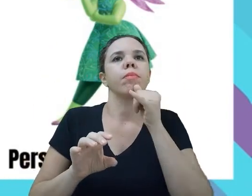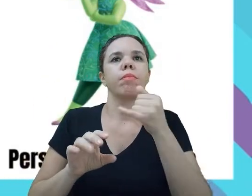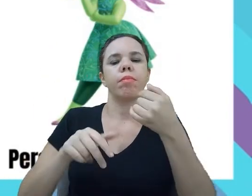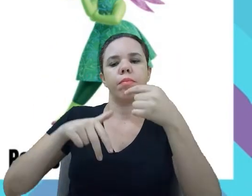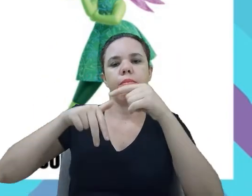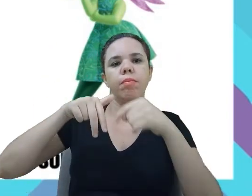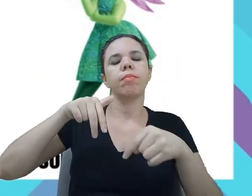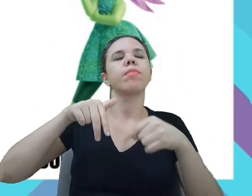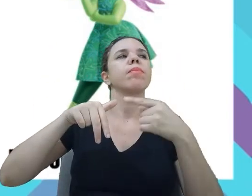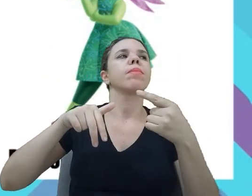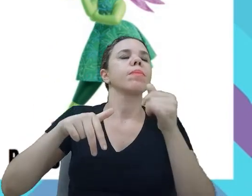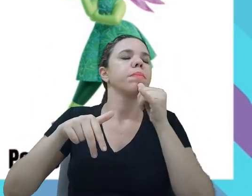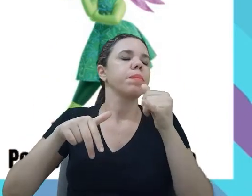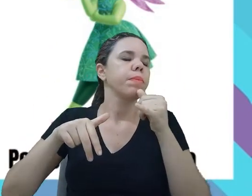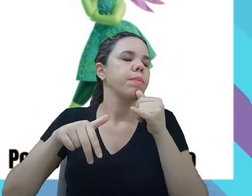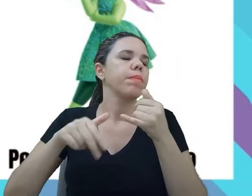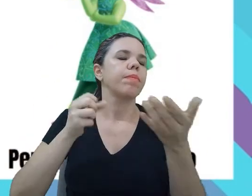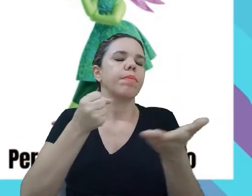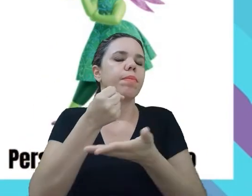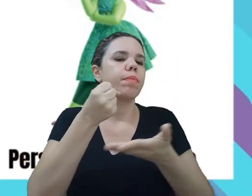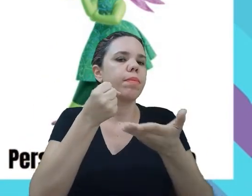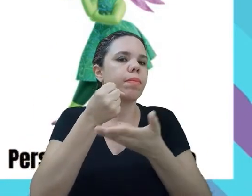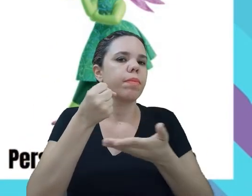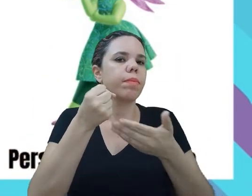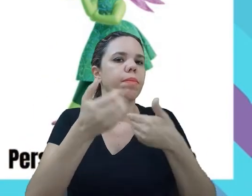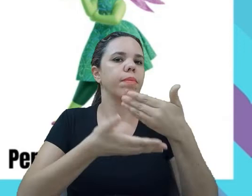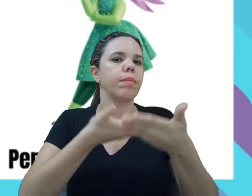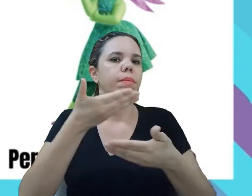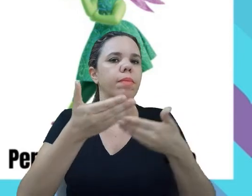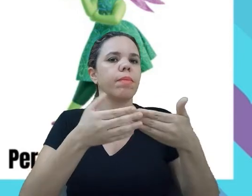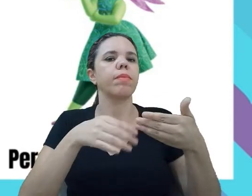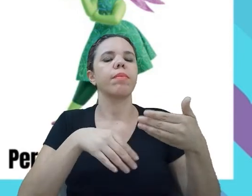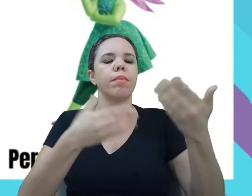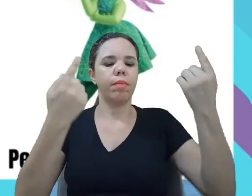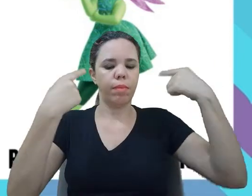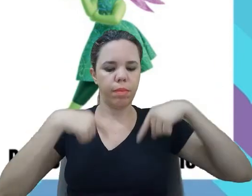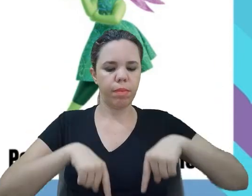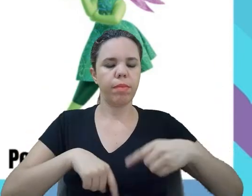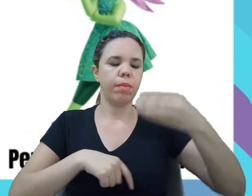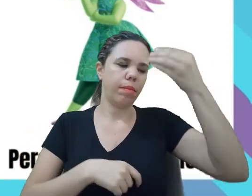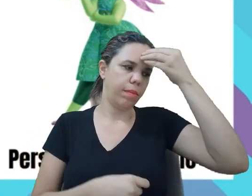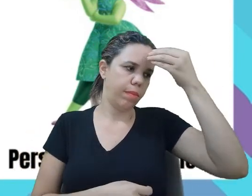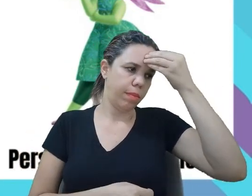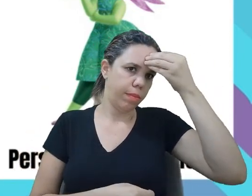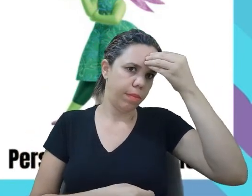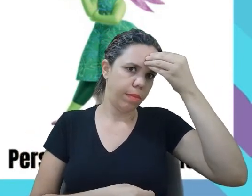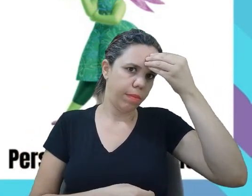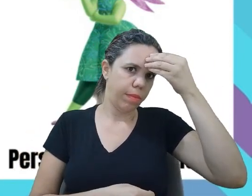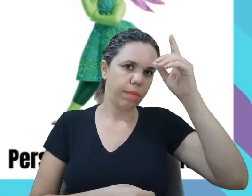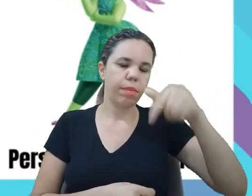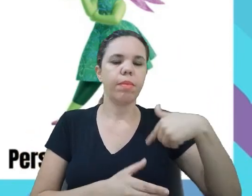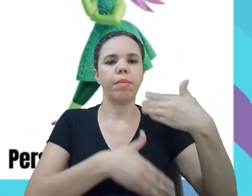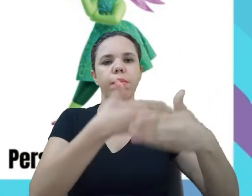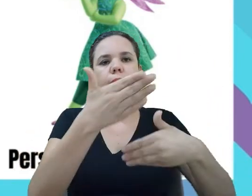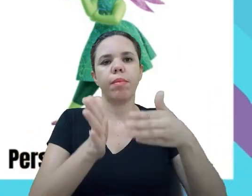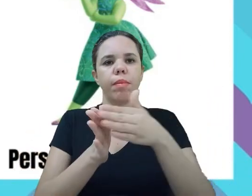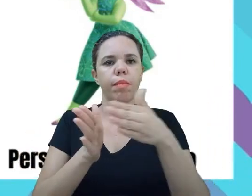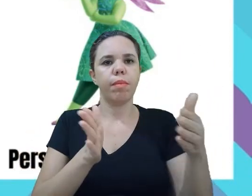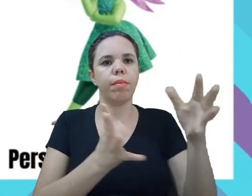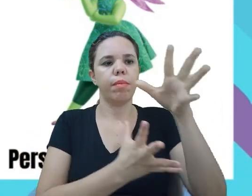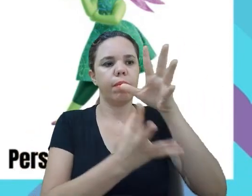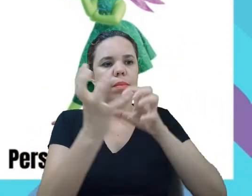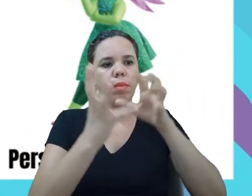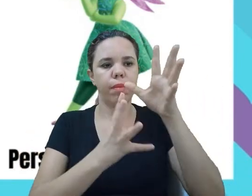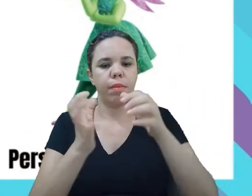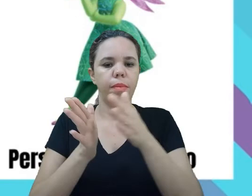Consequentemente, por se estruturar na fase de desenvolvimento da sexualidade, há problemas na sua estruturação,